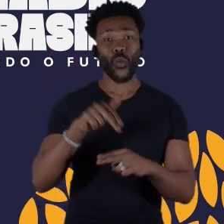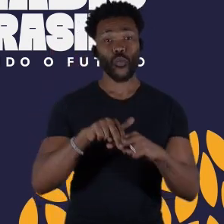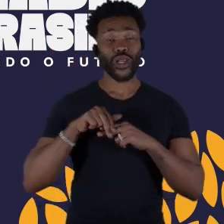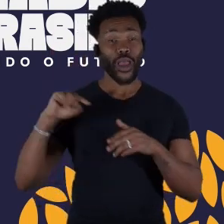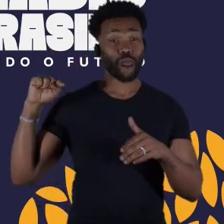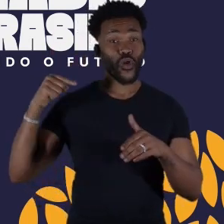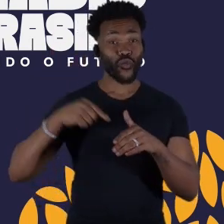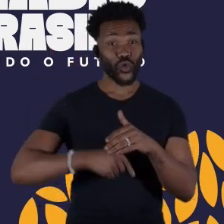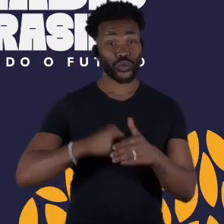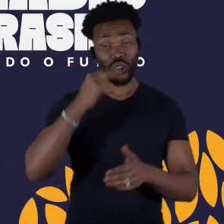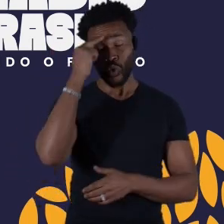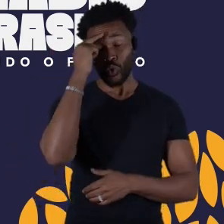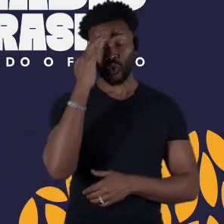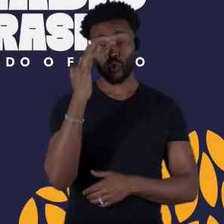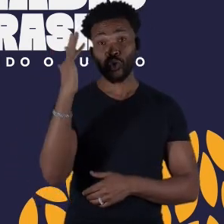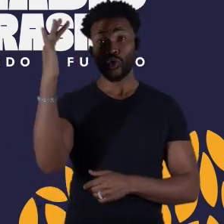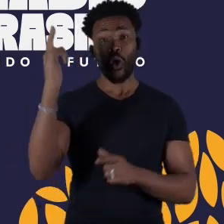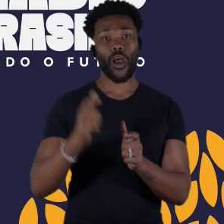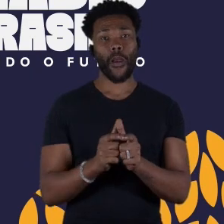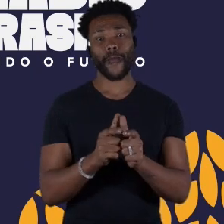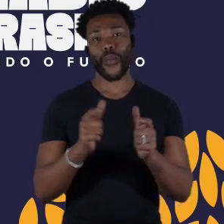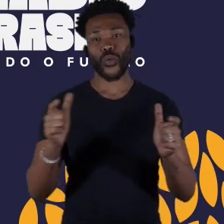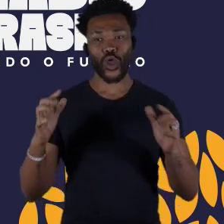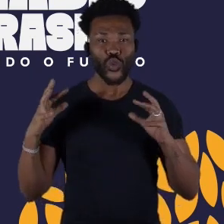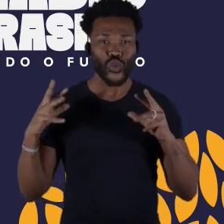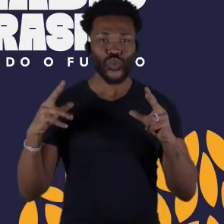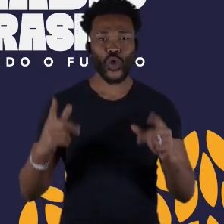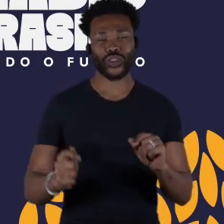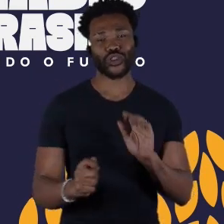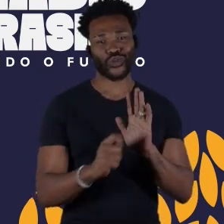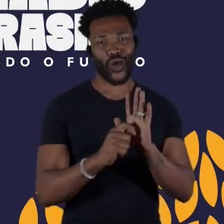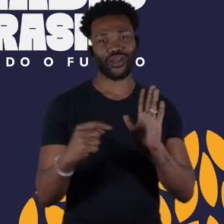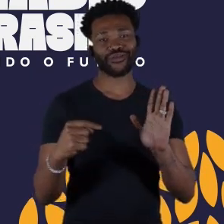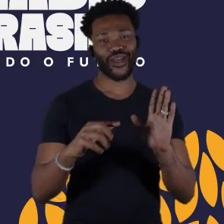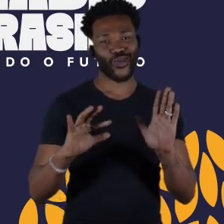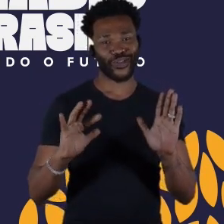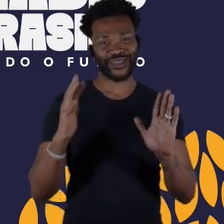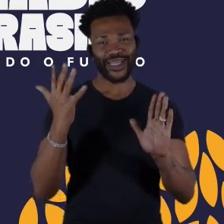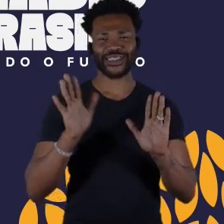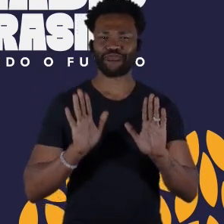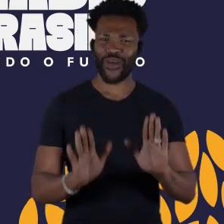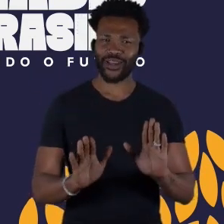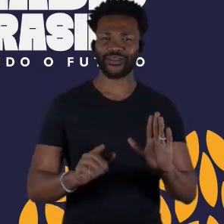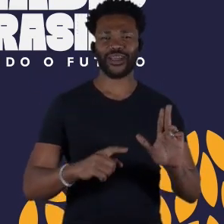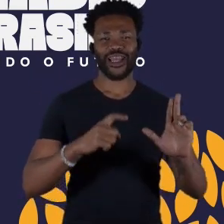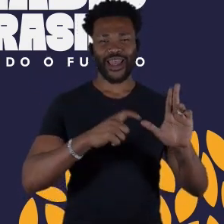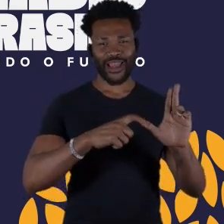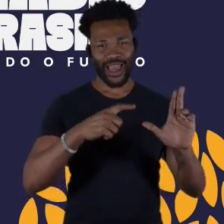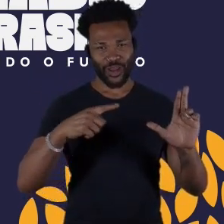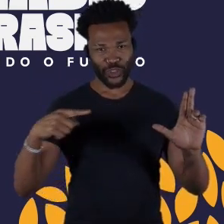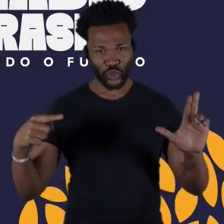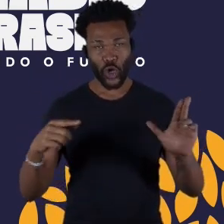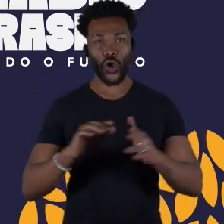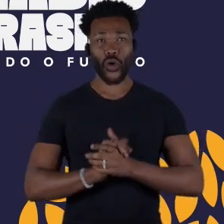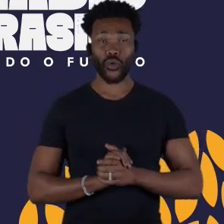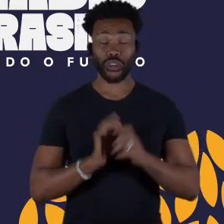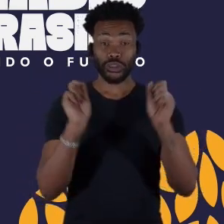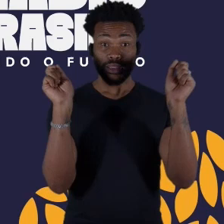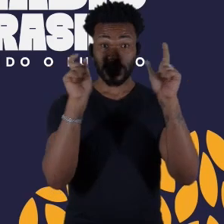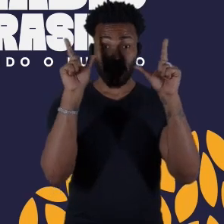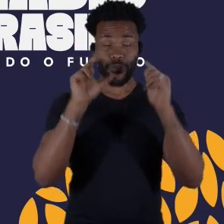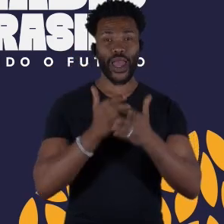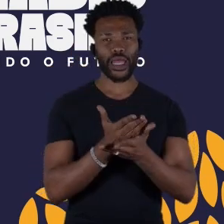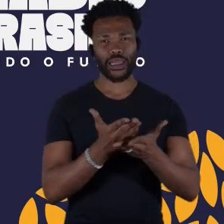profunda do sonho, em geral, acontece com todas as drogas. Mas canabidiol desperta você. O